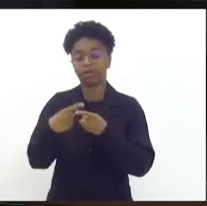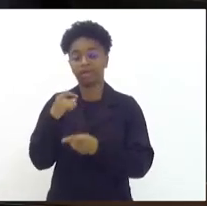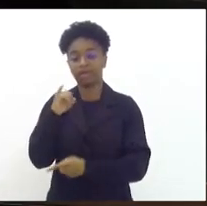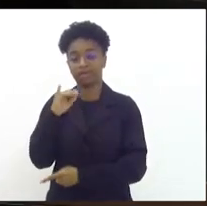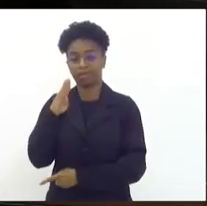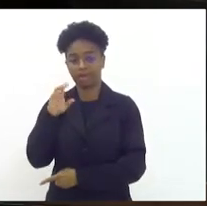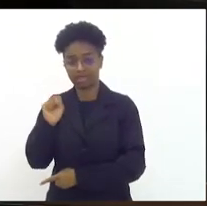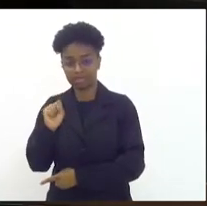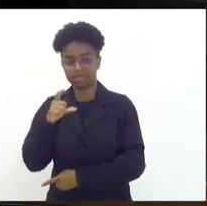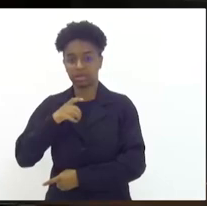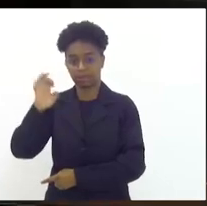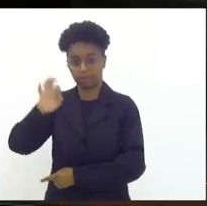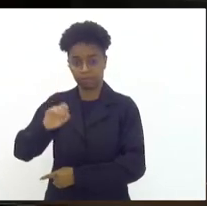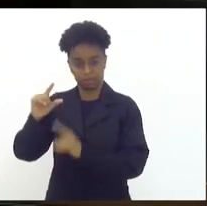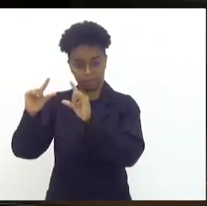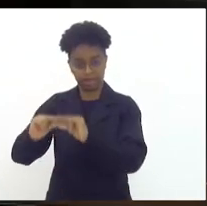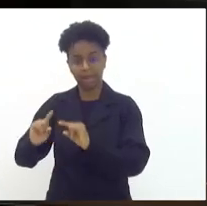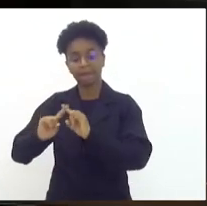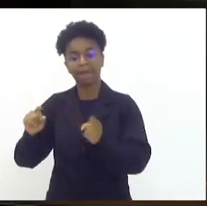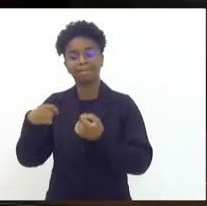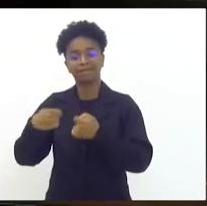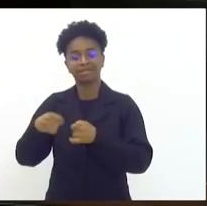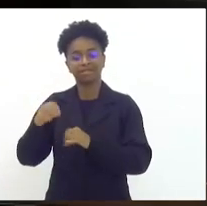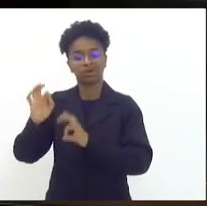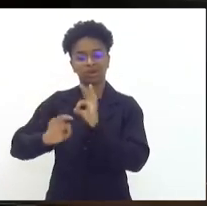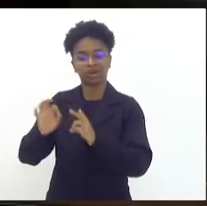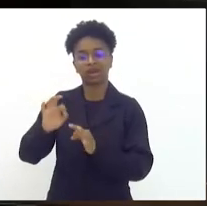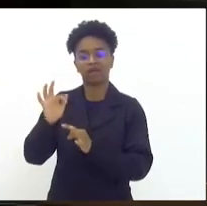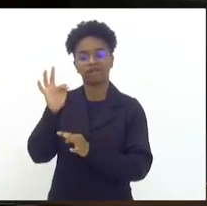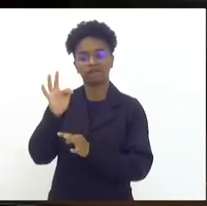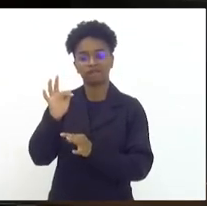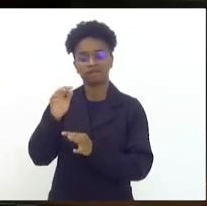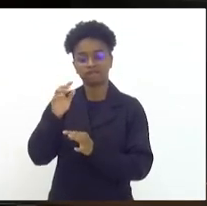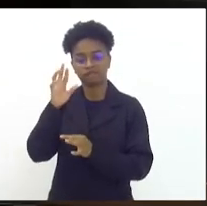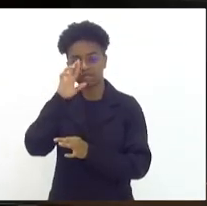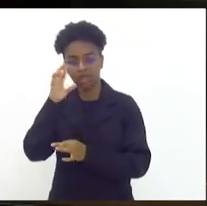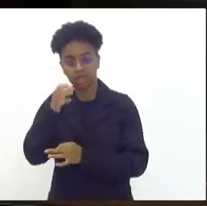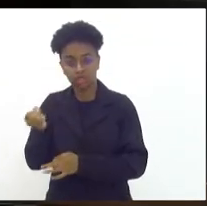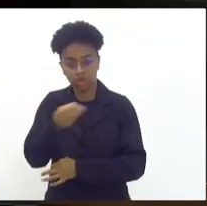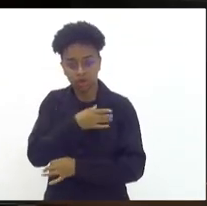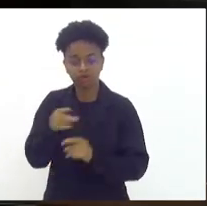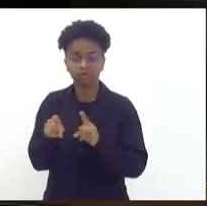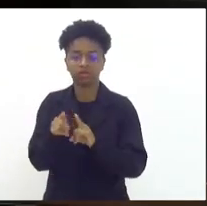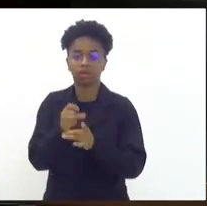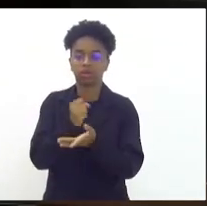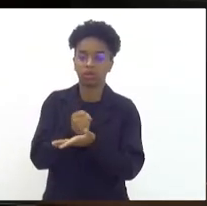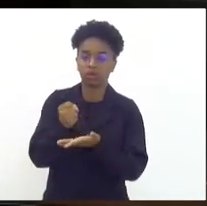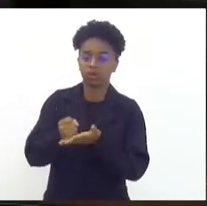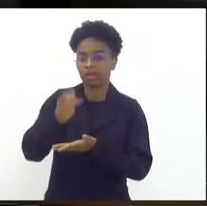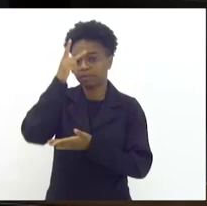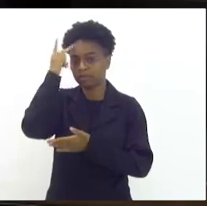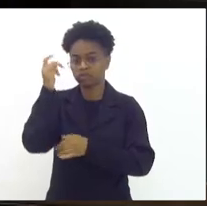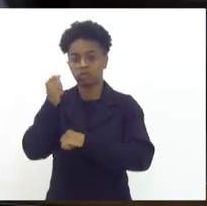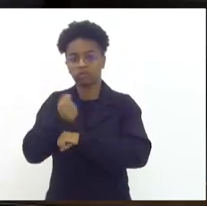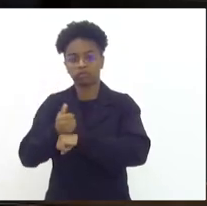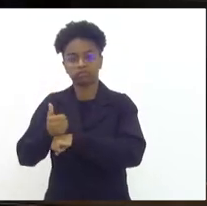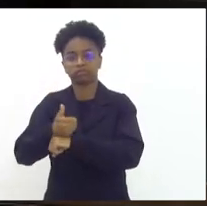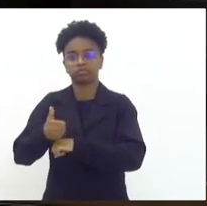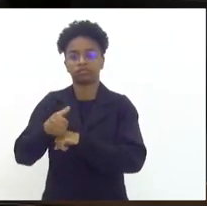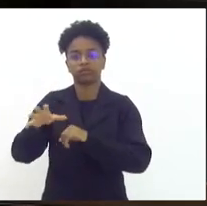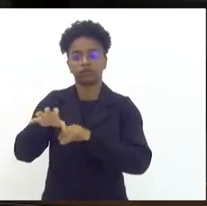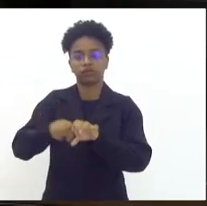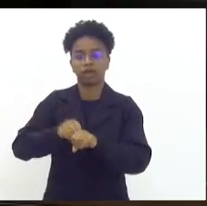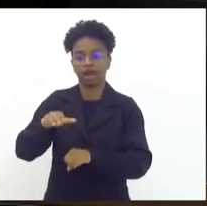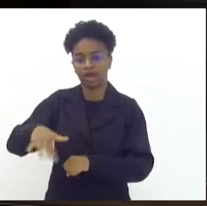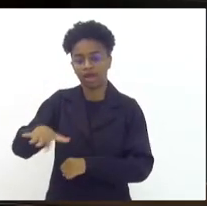vai exigir escrita fiscal nova contratação de especialista vai aumentar as demandas do Judiciário vai gerar uma